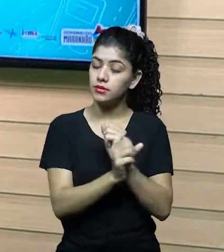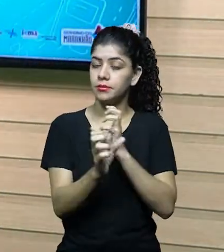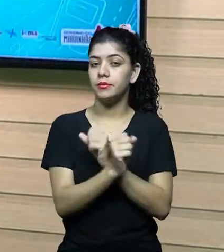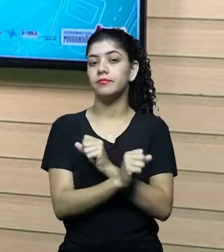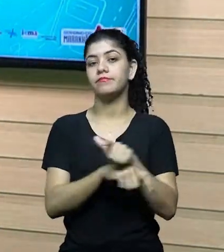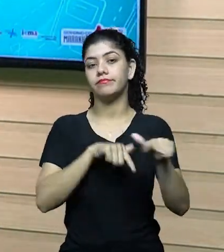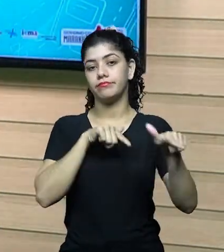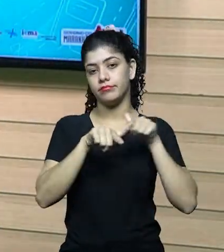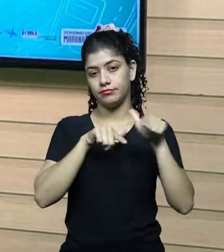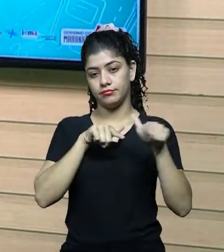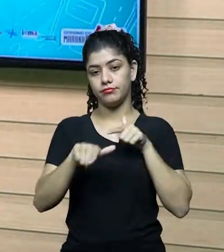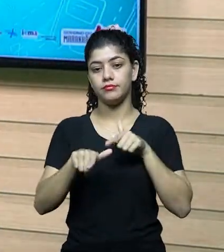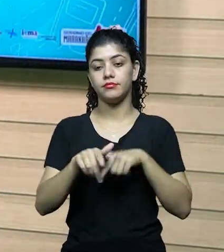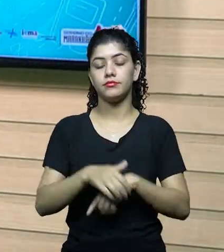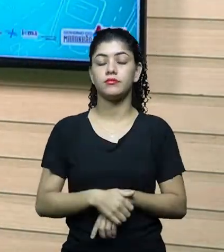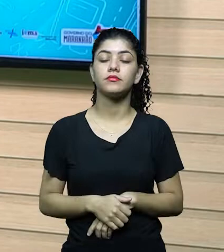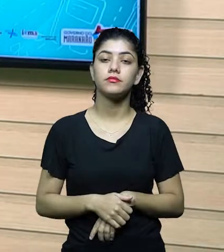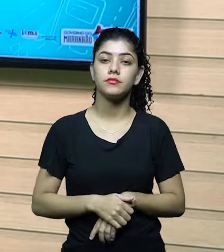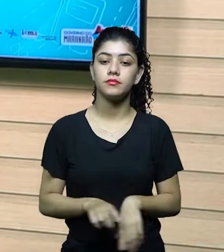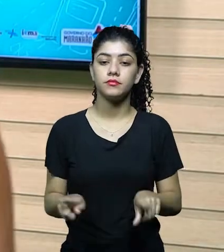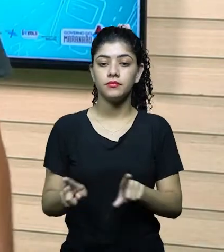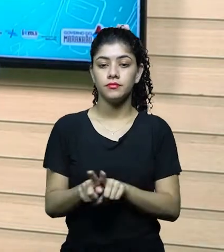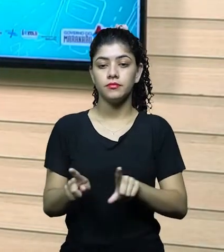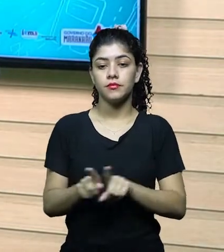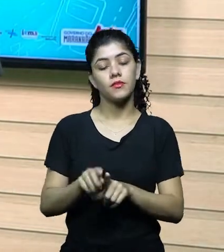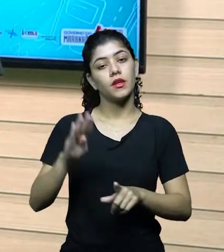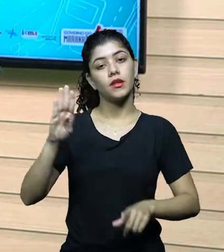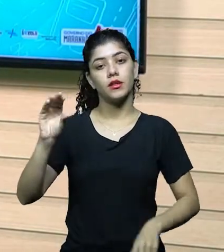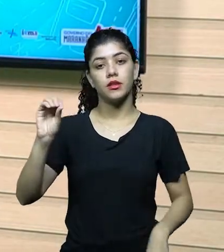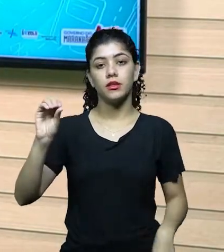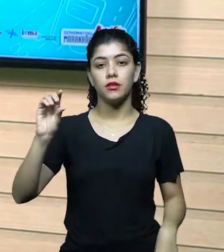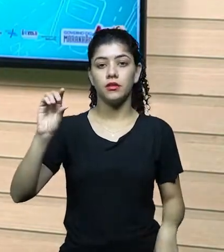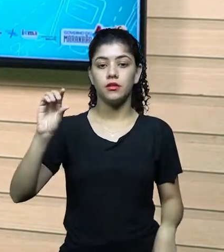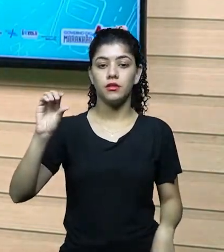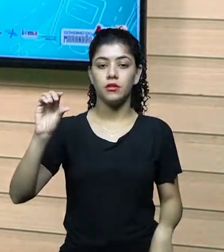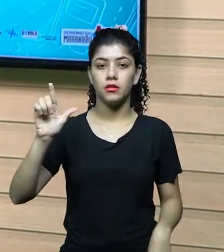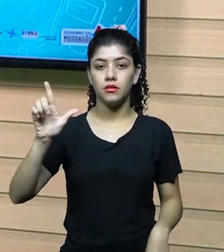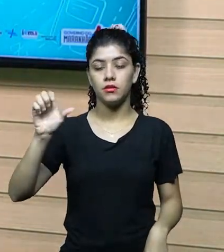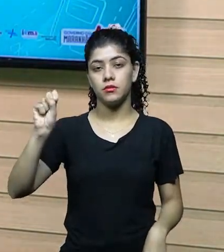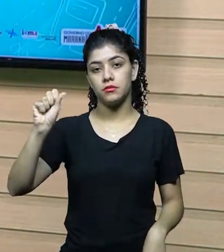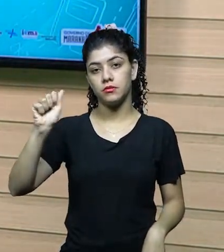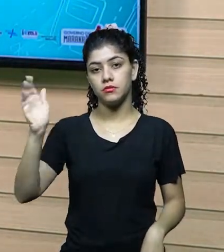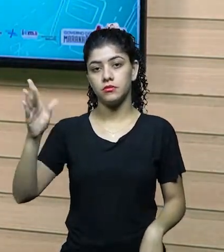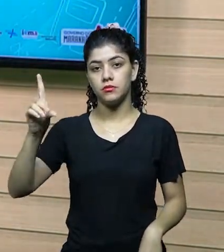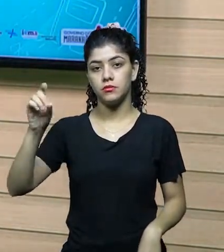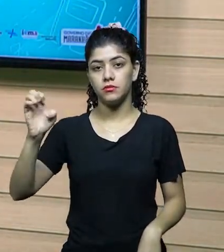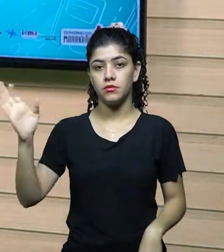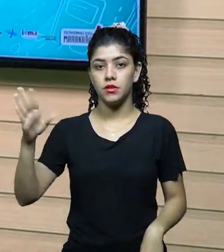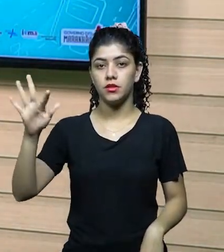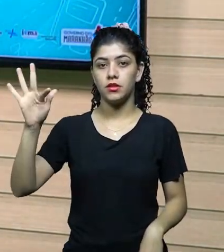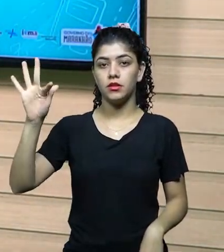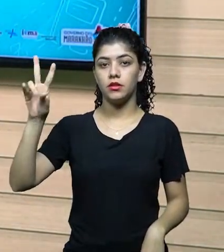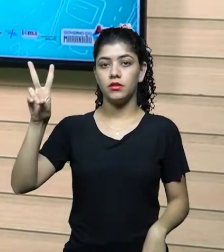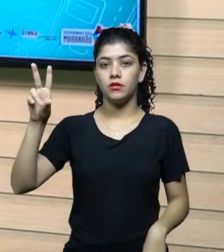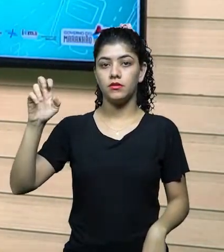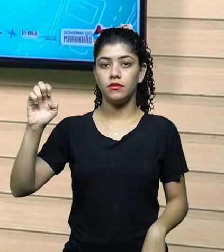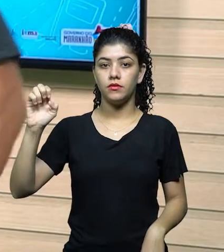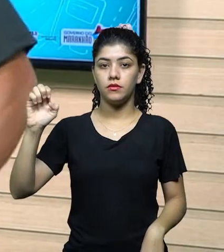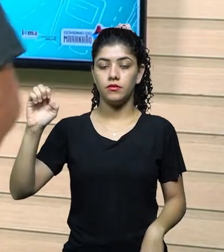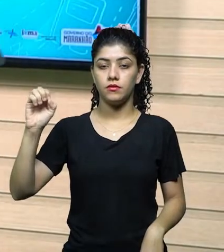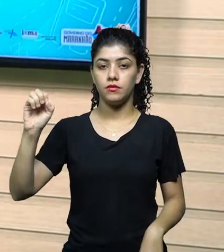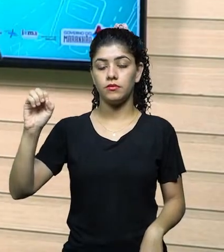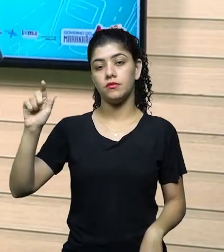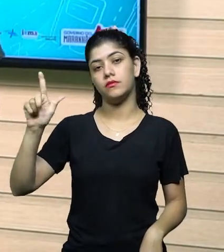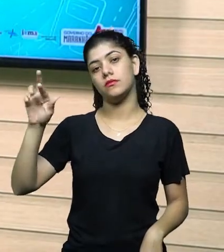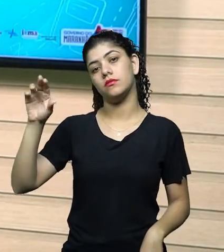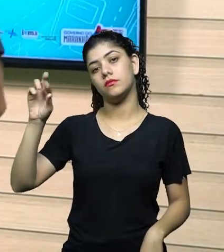bancária, corretora de valores, da Bolsa de Valores também, empresas que trabalham com blockchain, né, que são